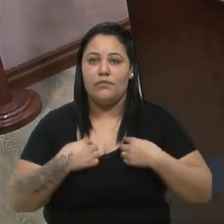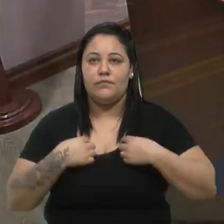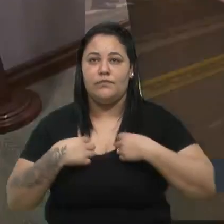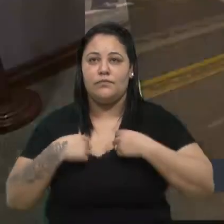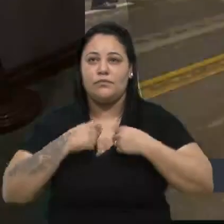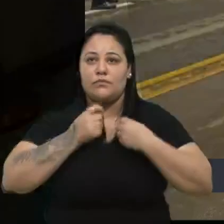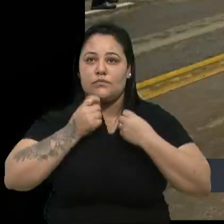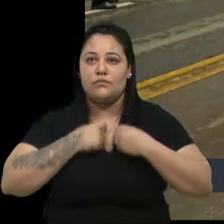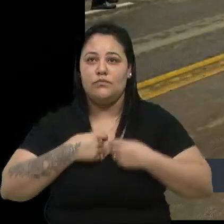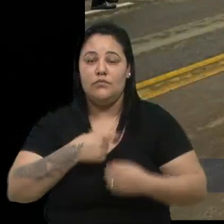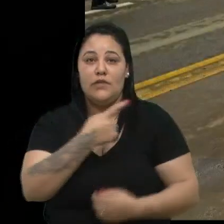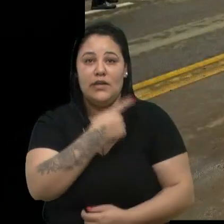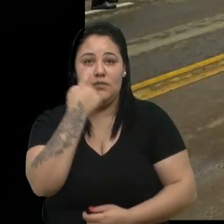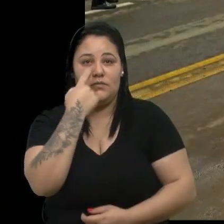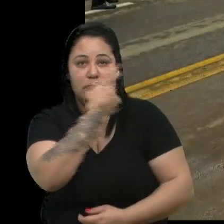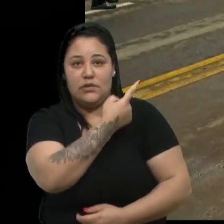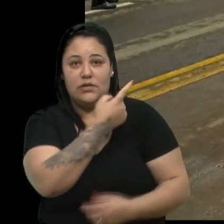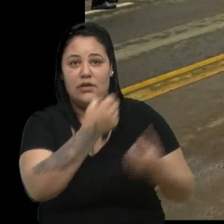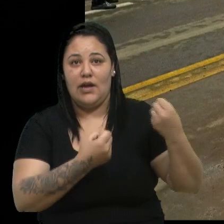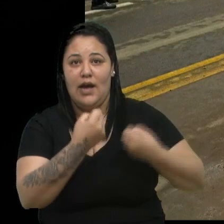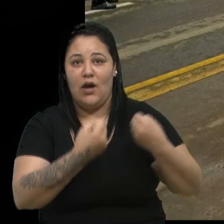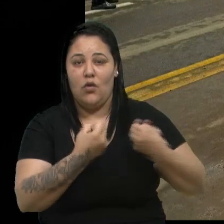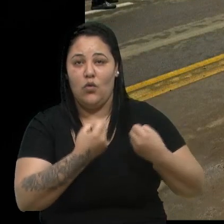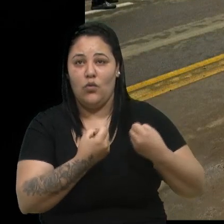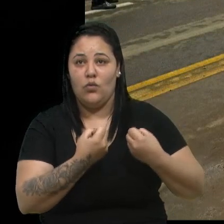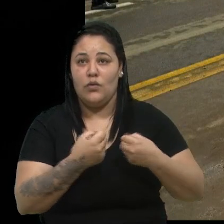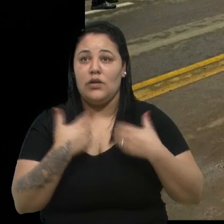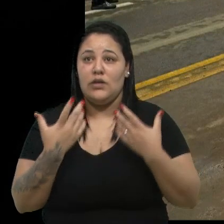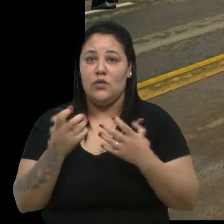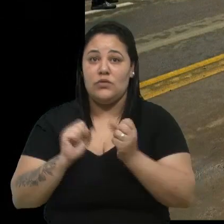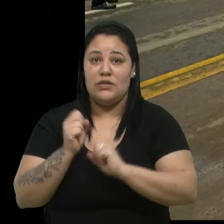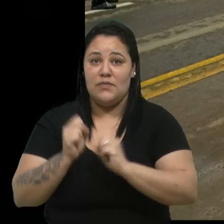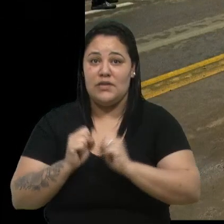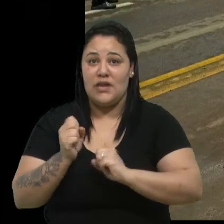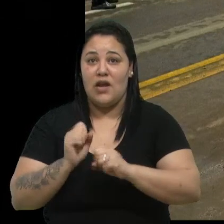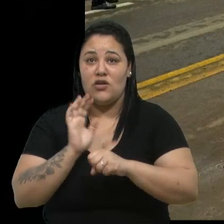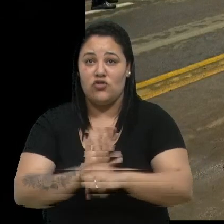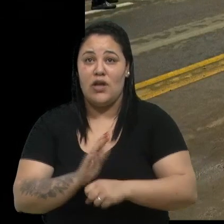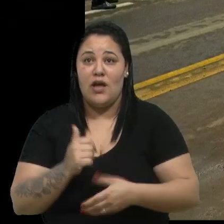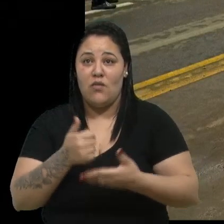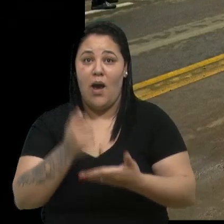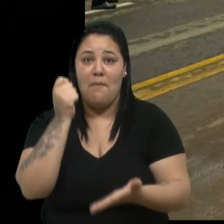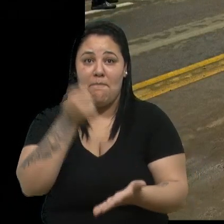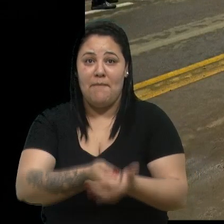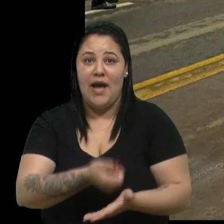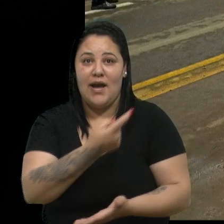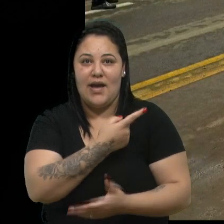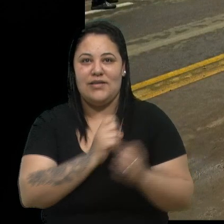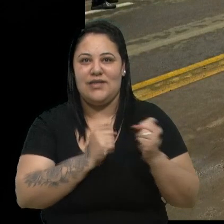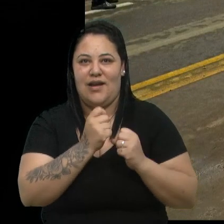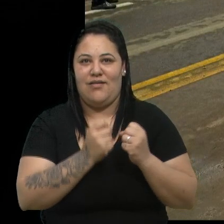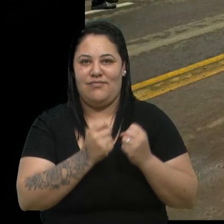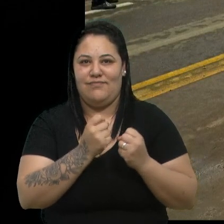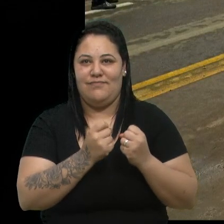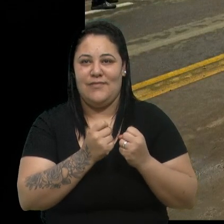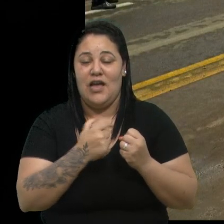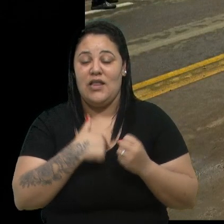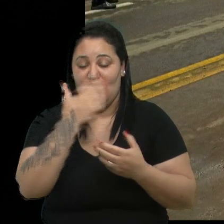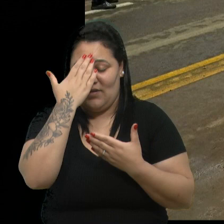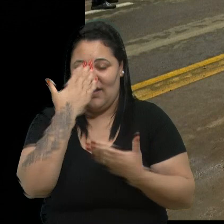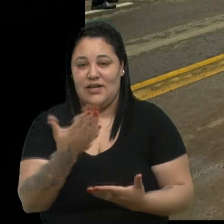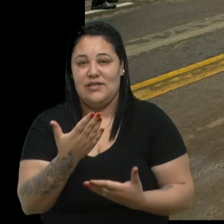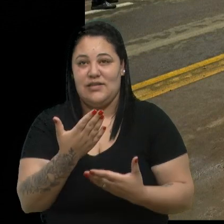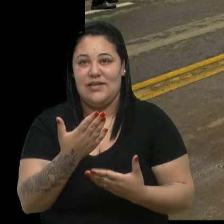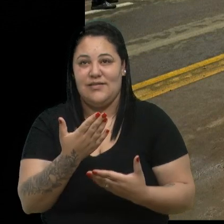via PSEG. Então, os empresários contribuíram para a aquisição dessa viatura. Então, agradecer o empresariado de Caxias do